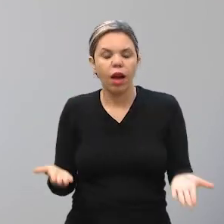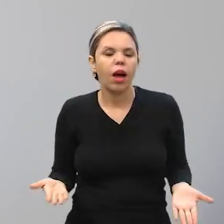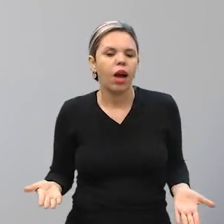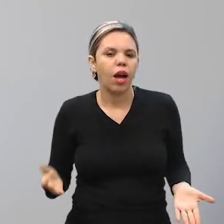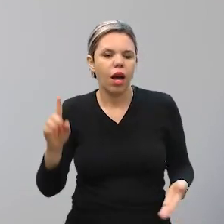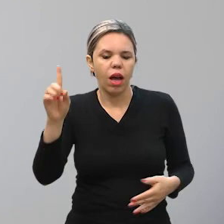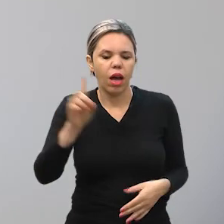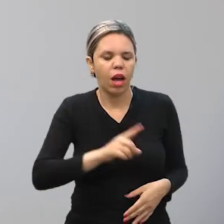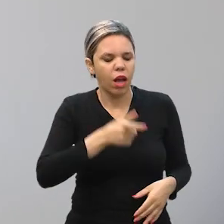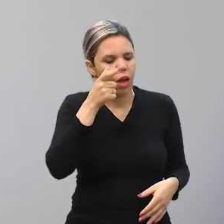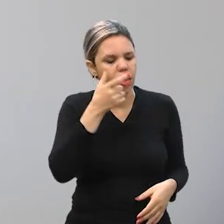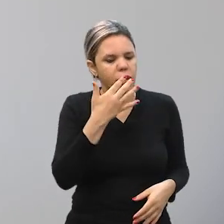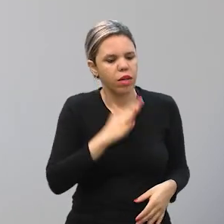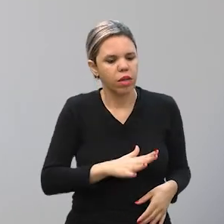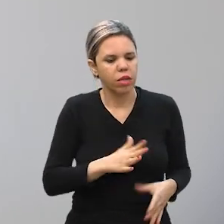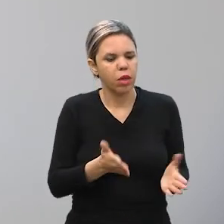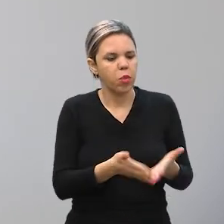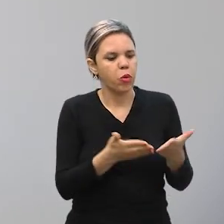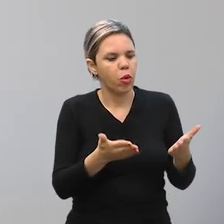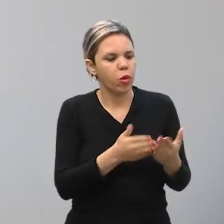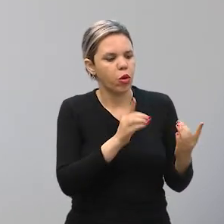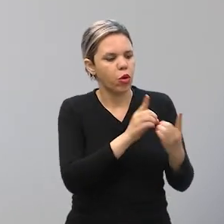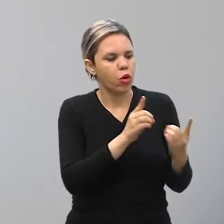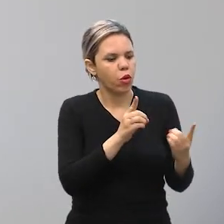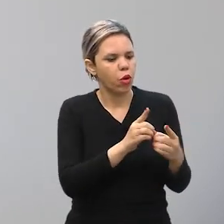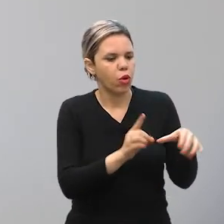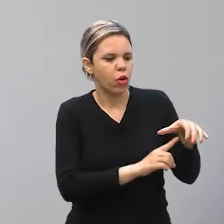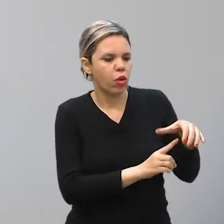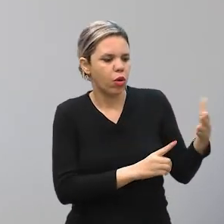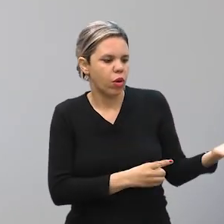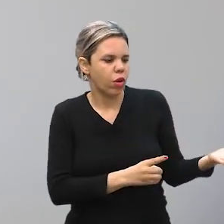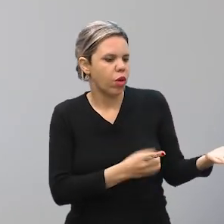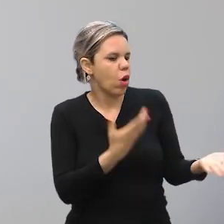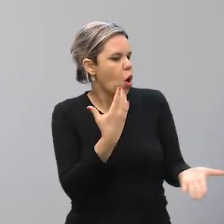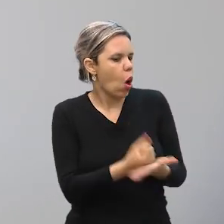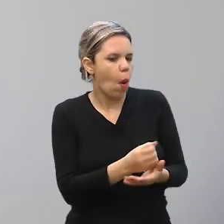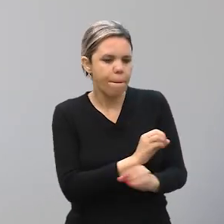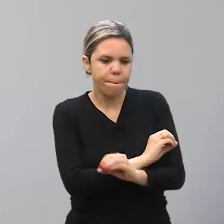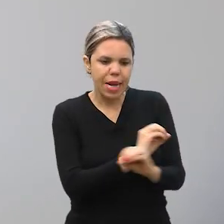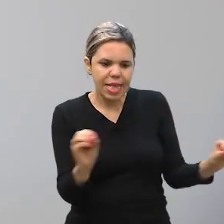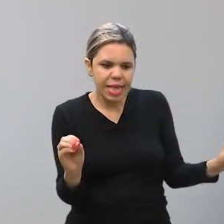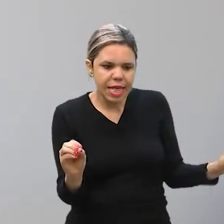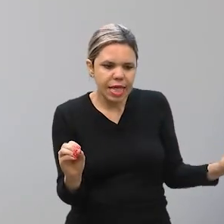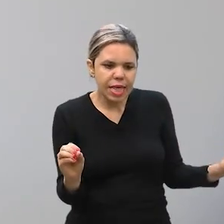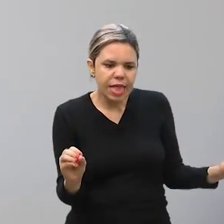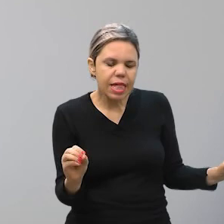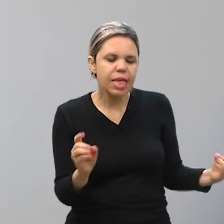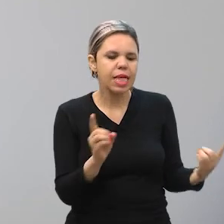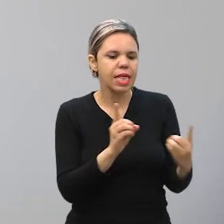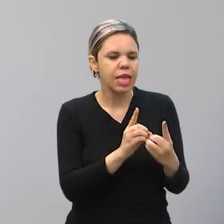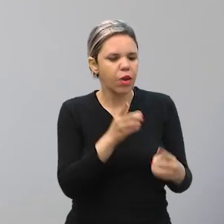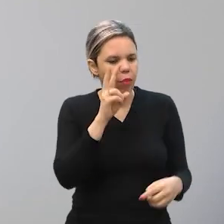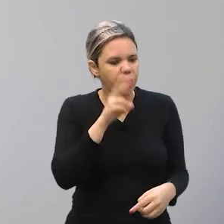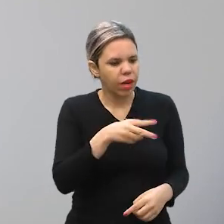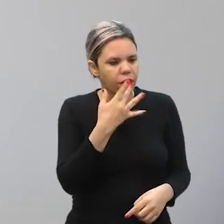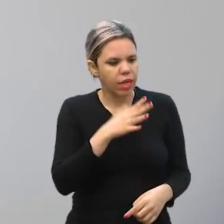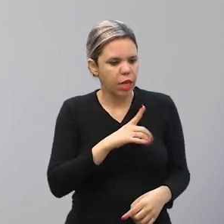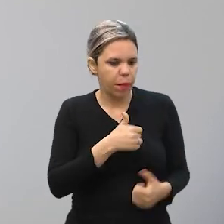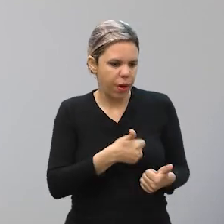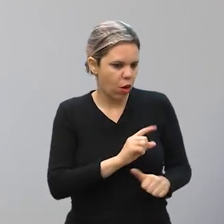Ele vem ver criança pobre, que ele atende no consultório sem cobrar, e ele vem aqui para ver se a criança está bem ou